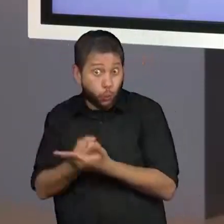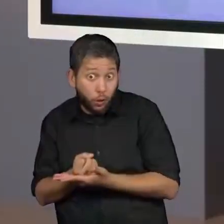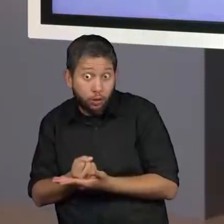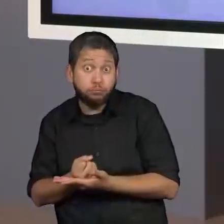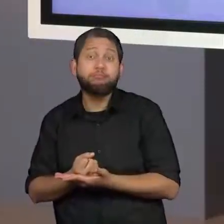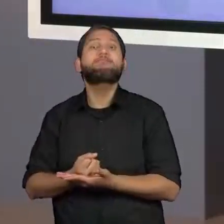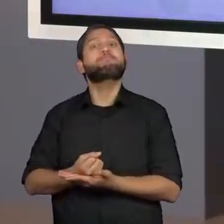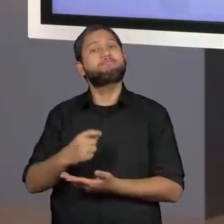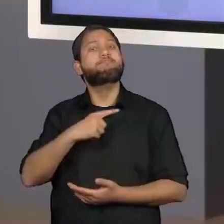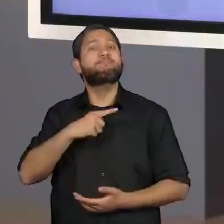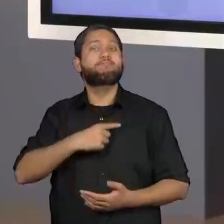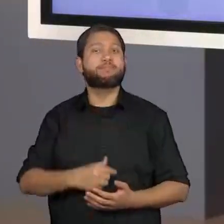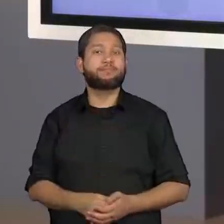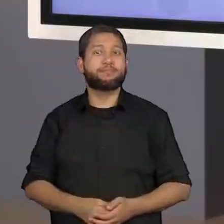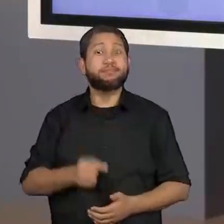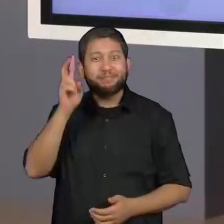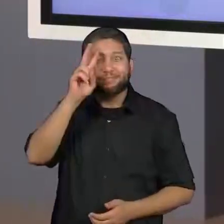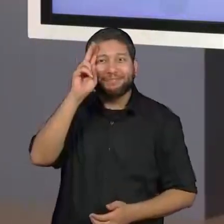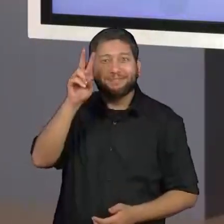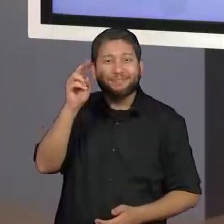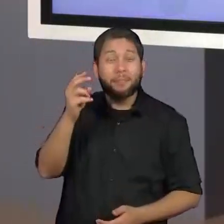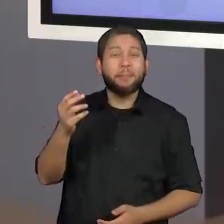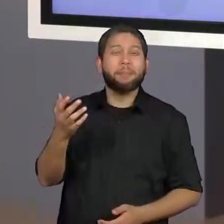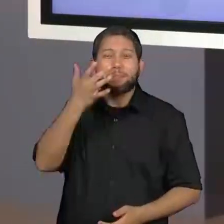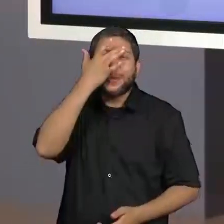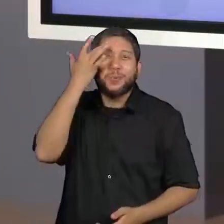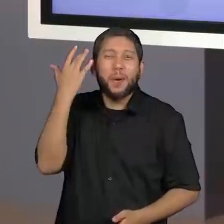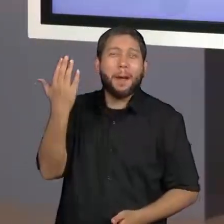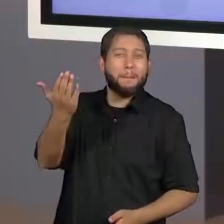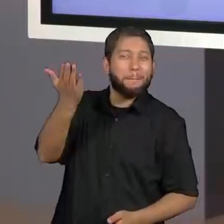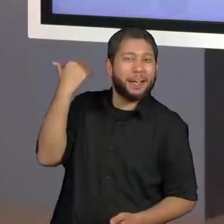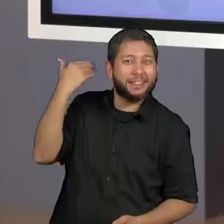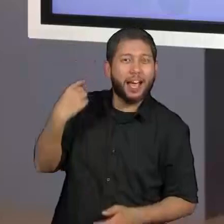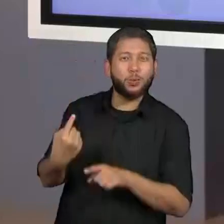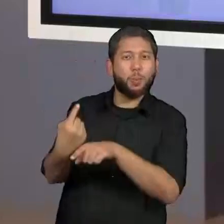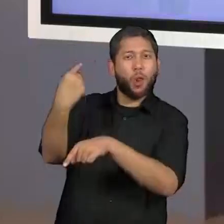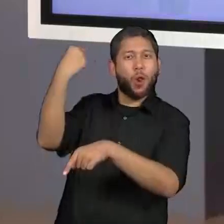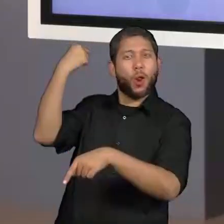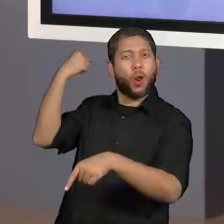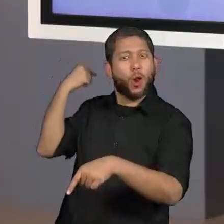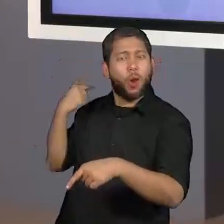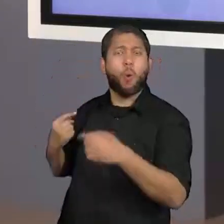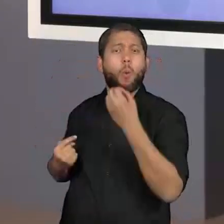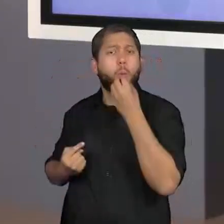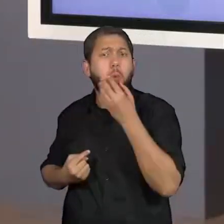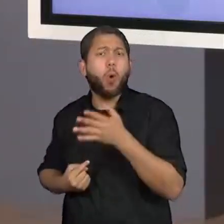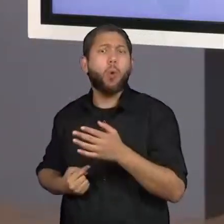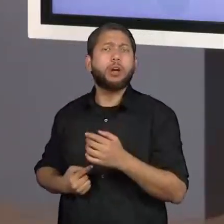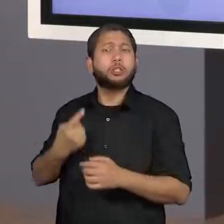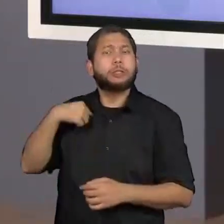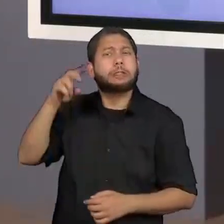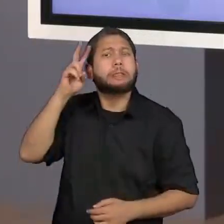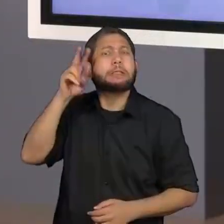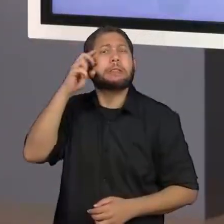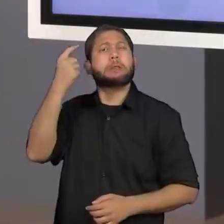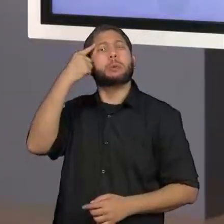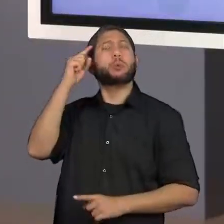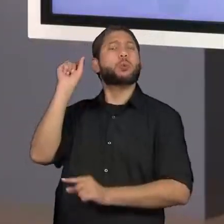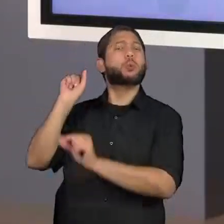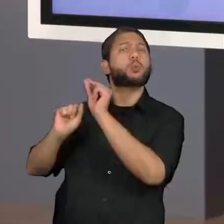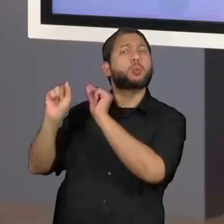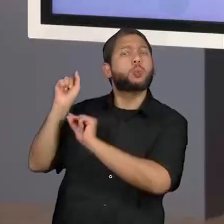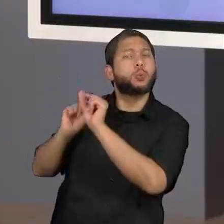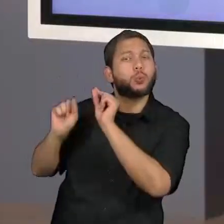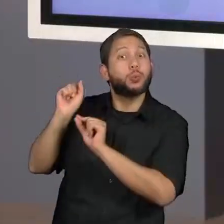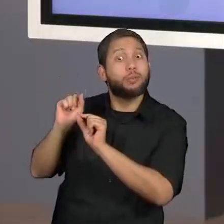as histórias do passado para poder entender o presente e fazer projeções do nosso futuro. Então vamos conhecer o